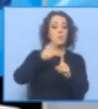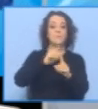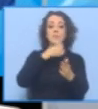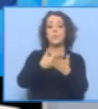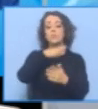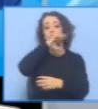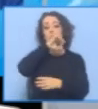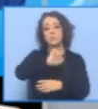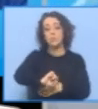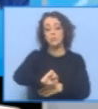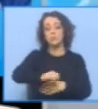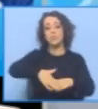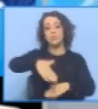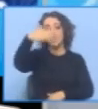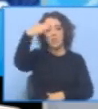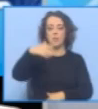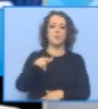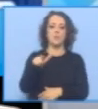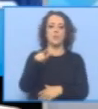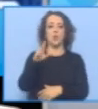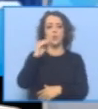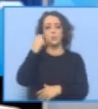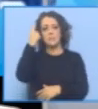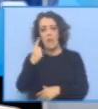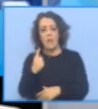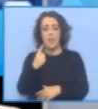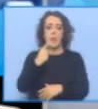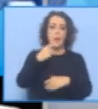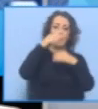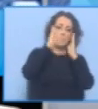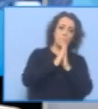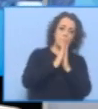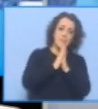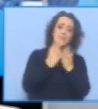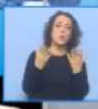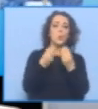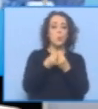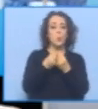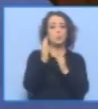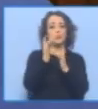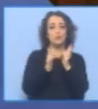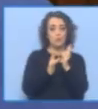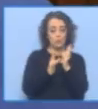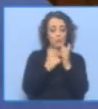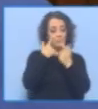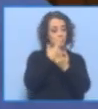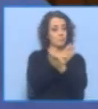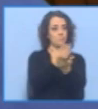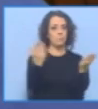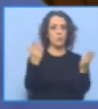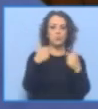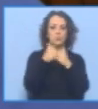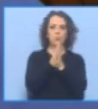aquele serviço que José e Maria depois realizaram com Jesus, e aí está ele, deslumbrando os